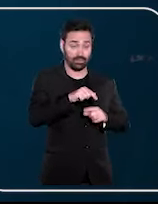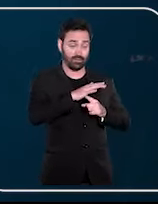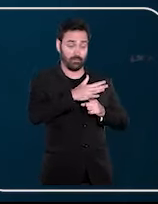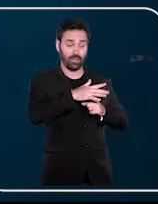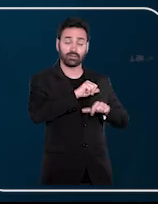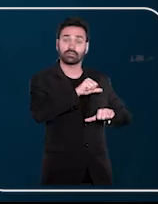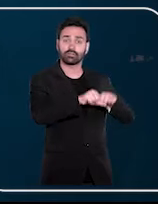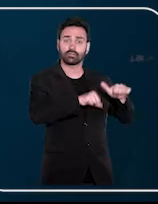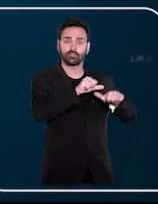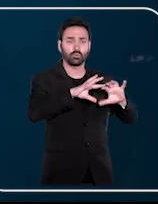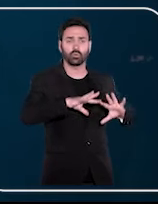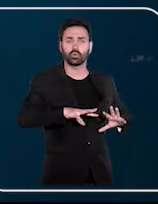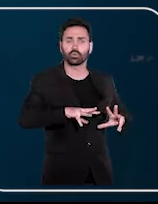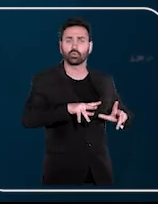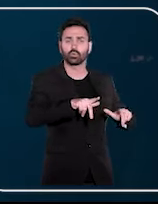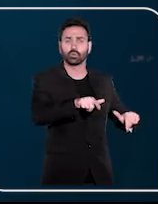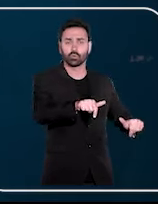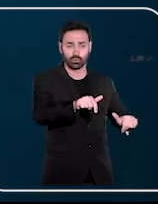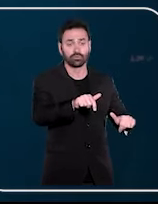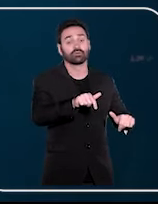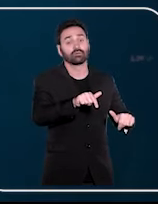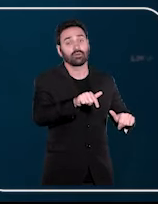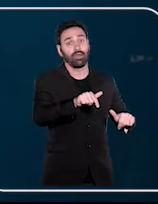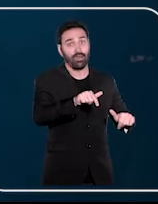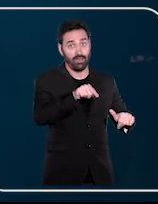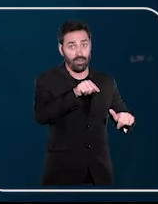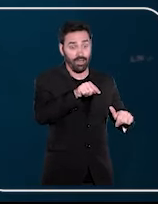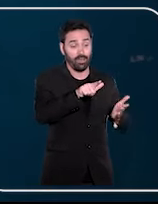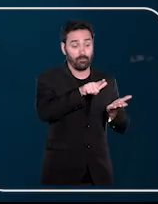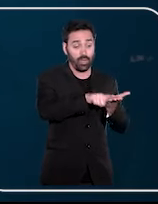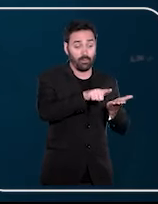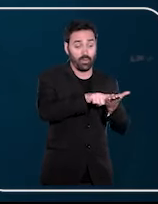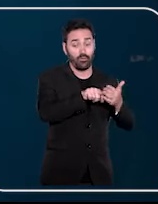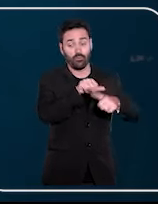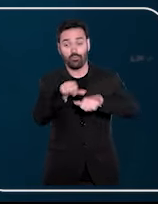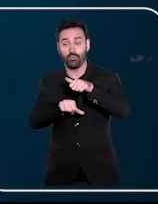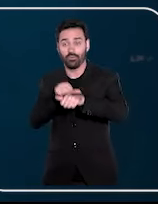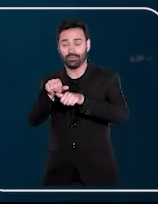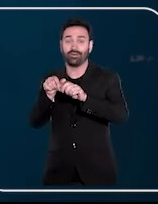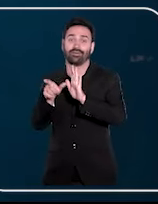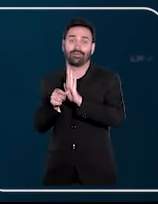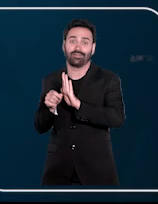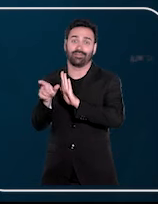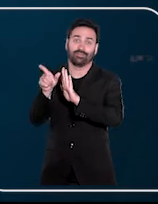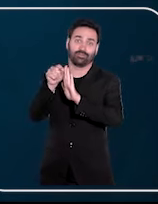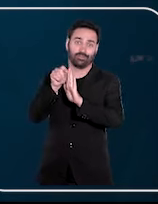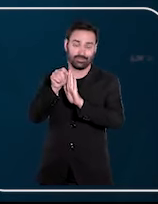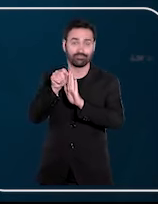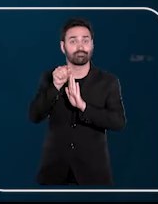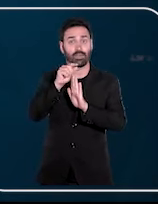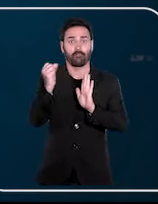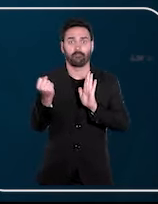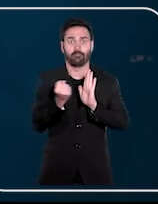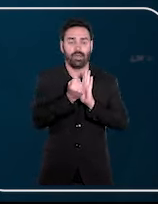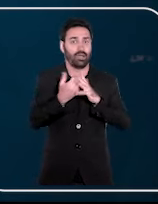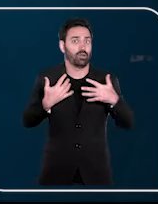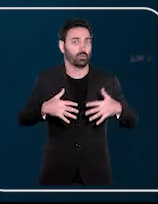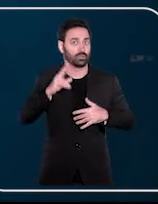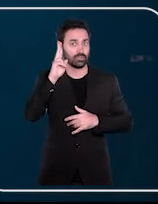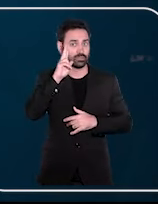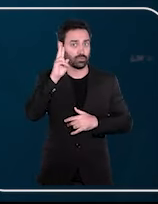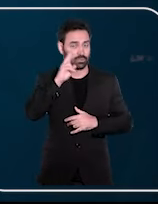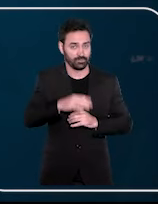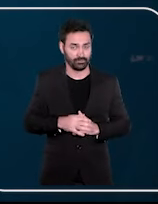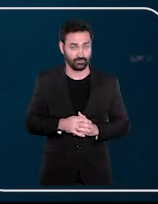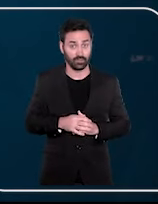máquinas que transformaram todo o acervo de processos físicos em processos eletrônicos, um marco dessa